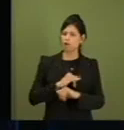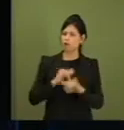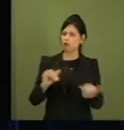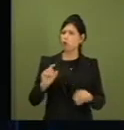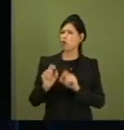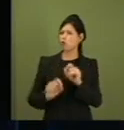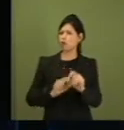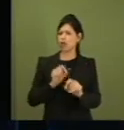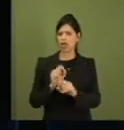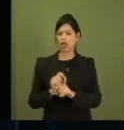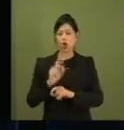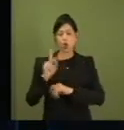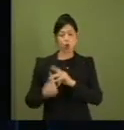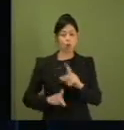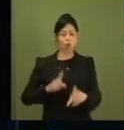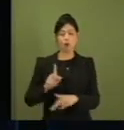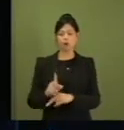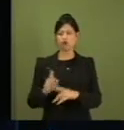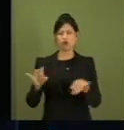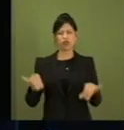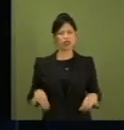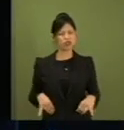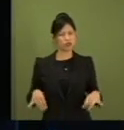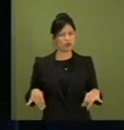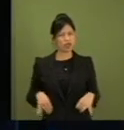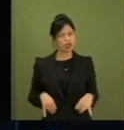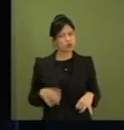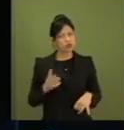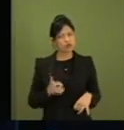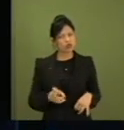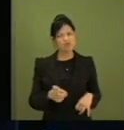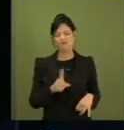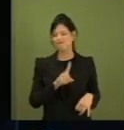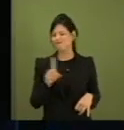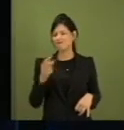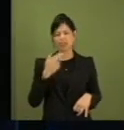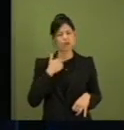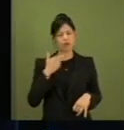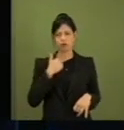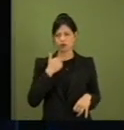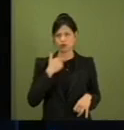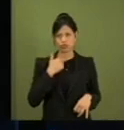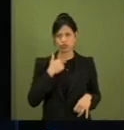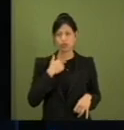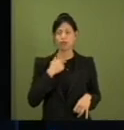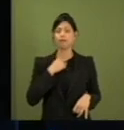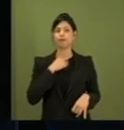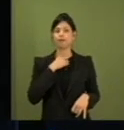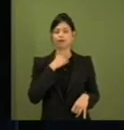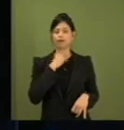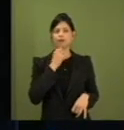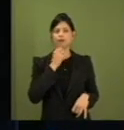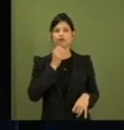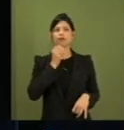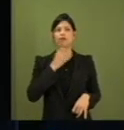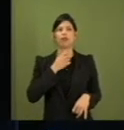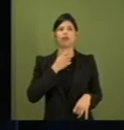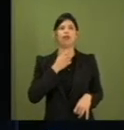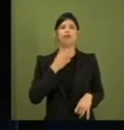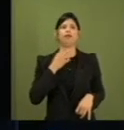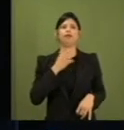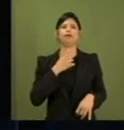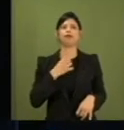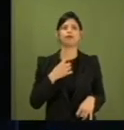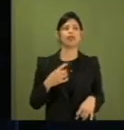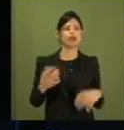sofrendo. Palavras do presidente. A ajuda está assim demarcada, presidente, e eu faço questão de destacar